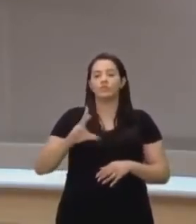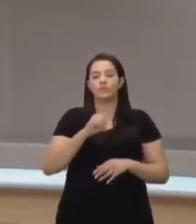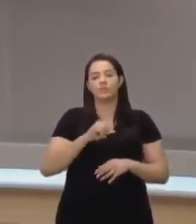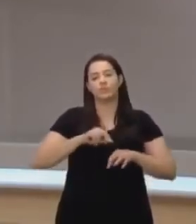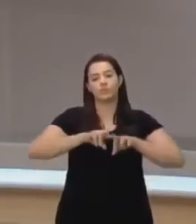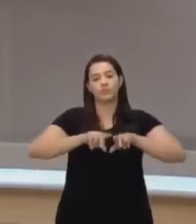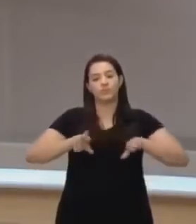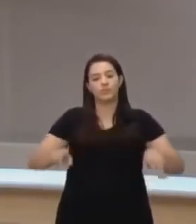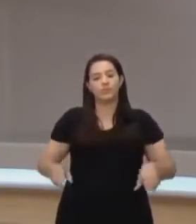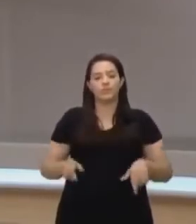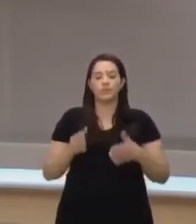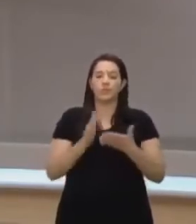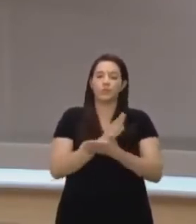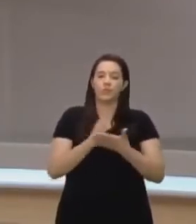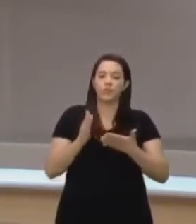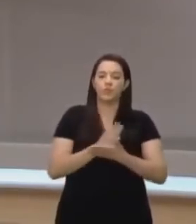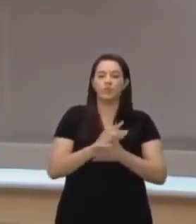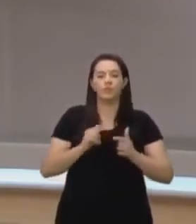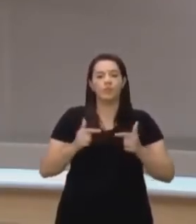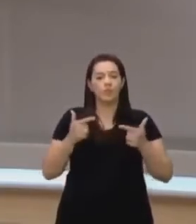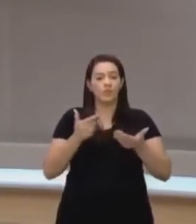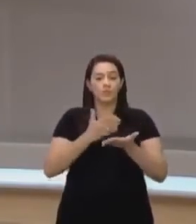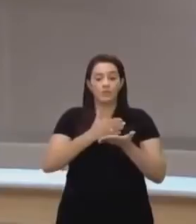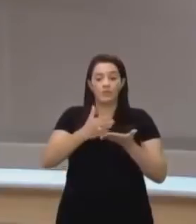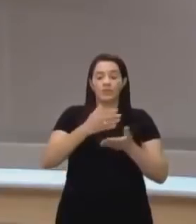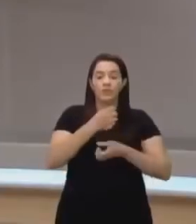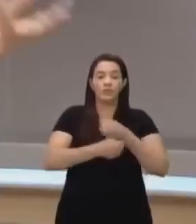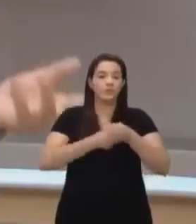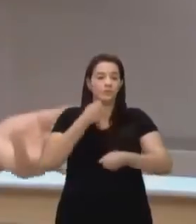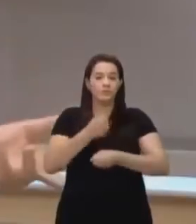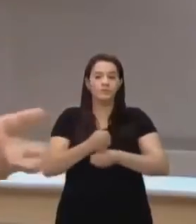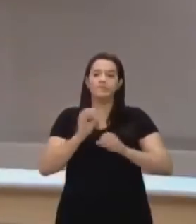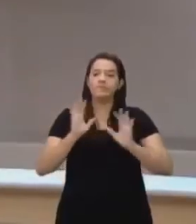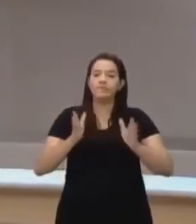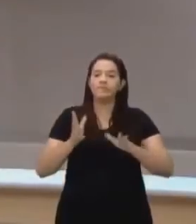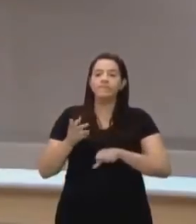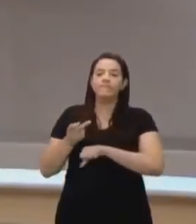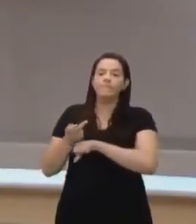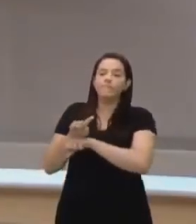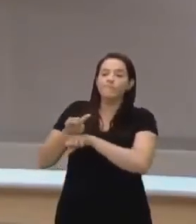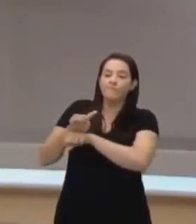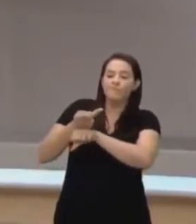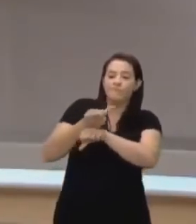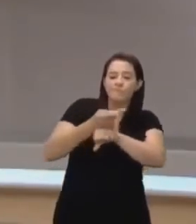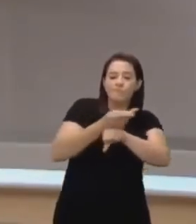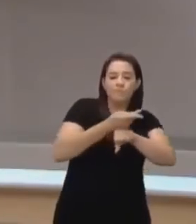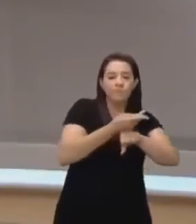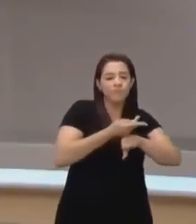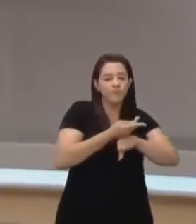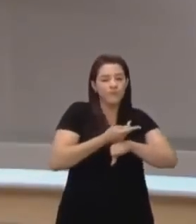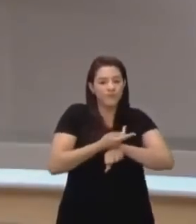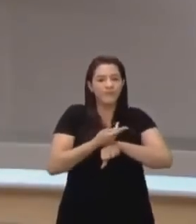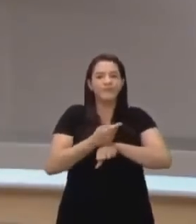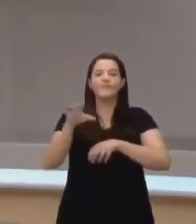ações assim muito interessantes. Eles começaram o ano já trabalhando com a busca ativa, colaboraram muito com a busca